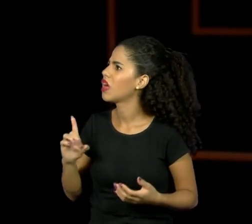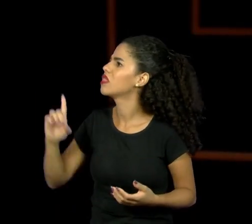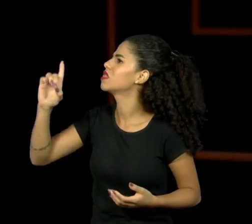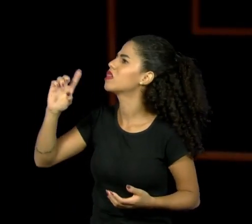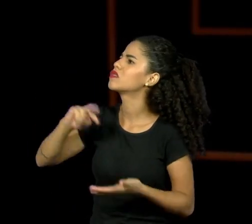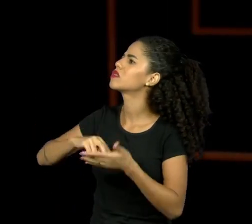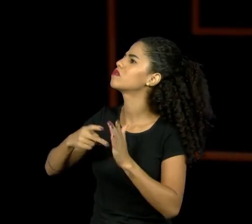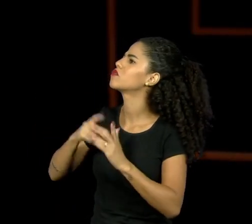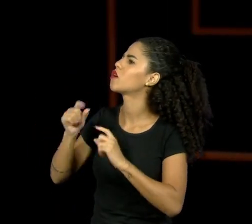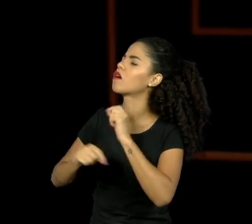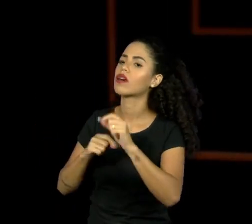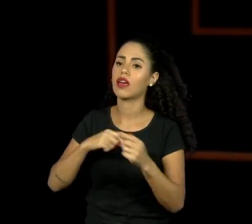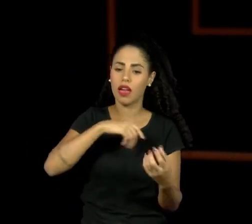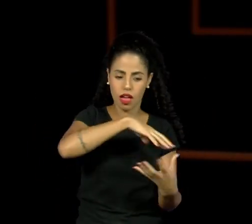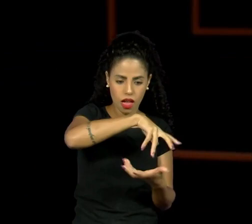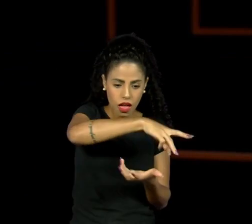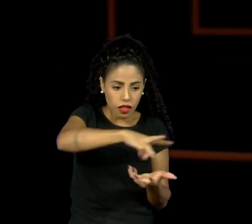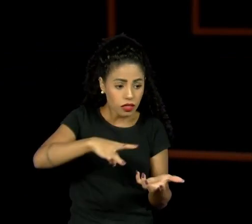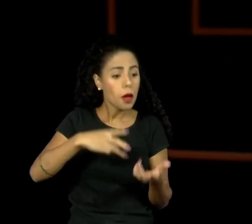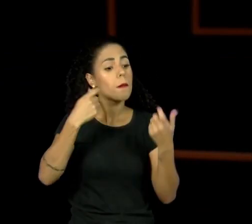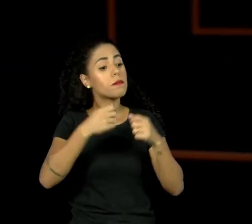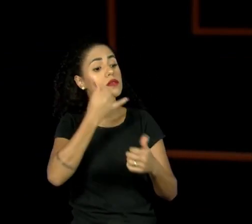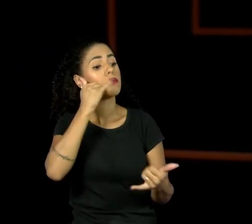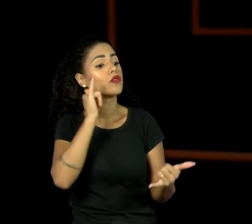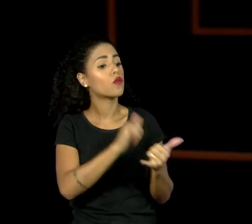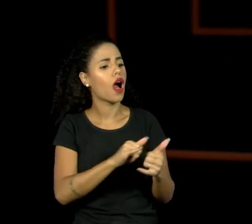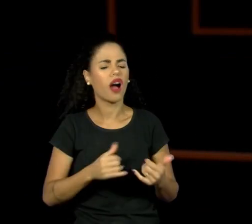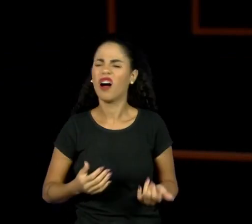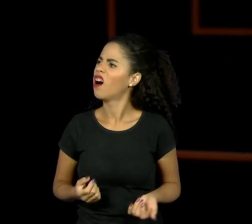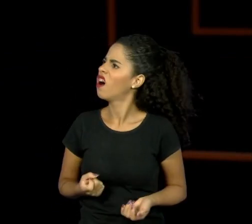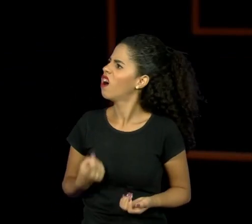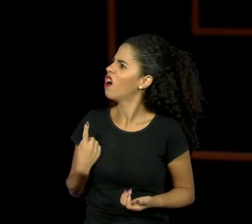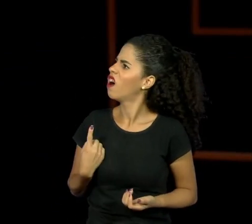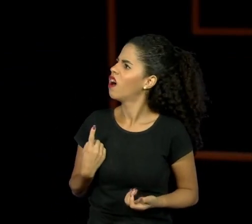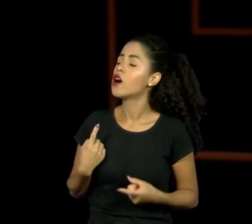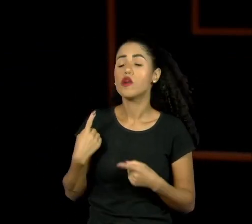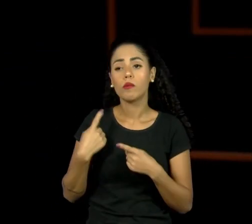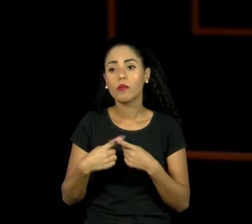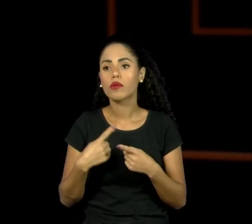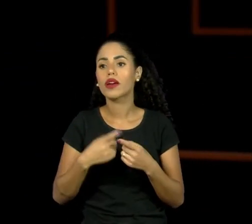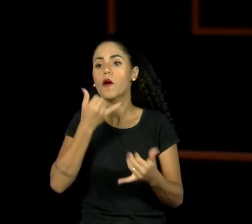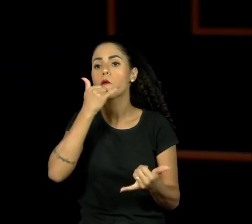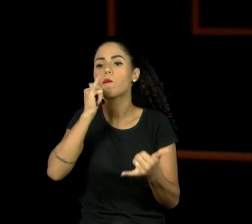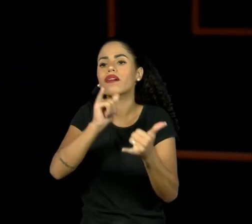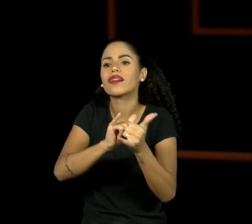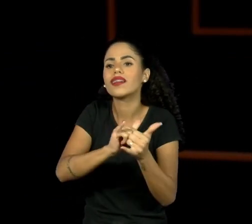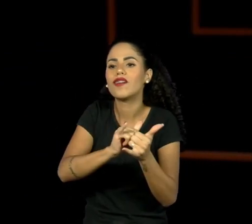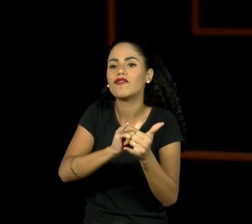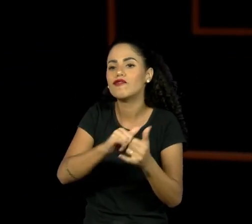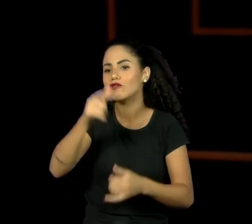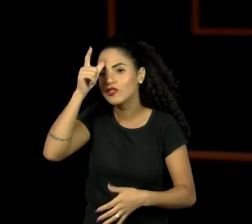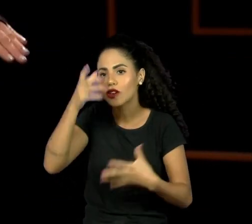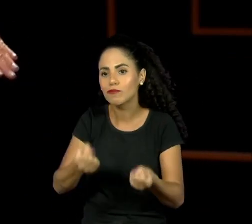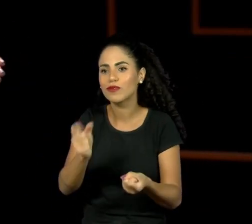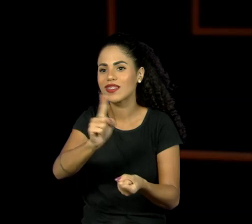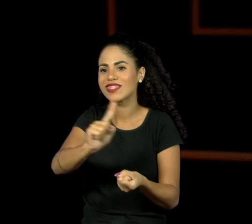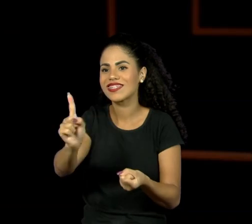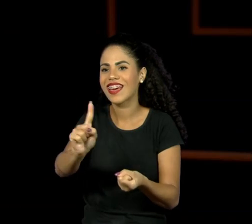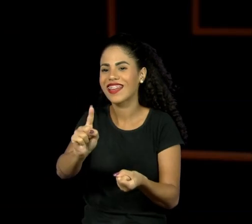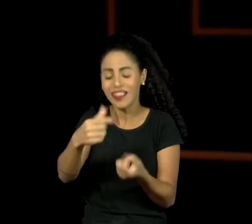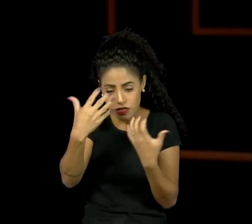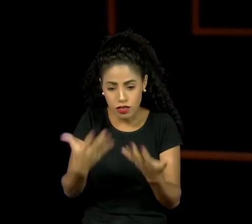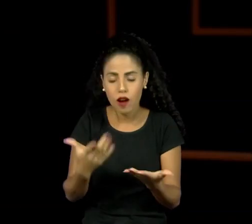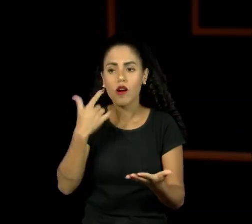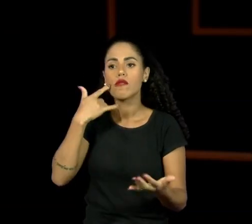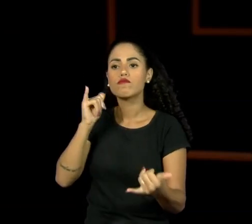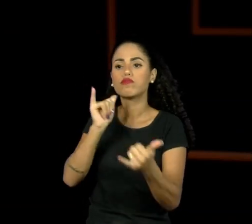Ele disse, já entra na terra perdoando, porque o perdão é o único lugar que o demônio não entra, porque ele não sabe perdoar. Foi a maior lição que eu tomei. E